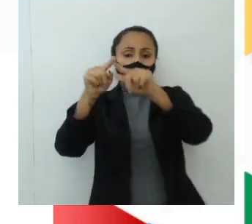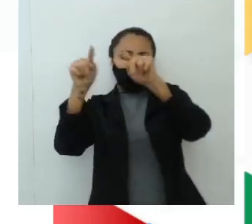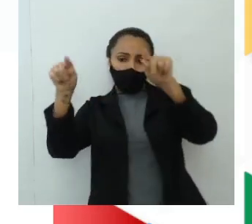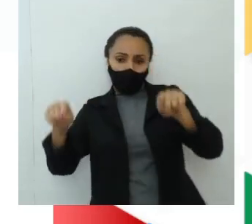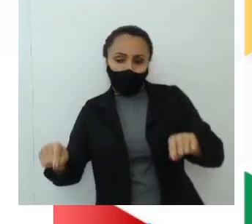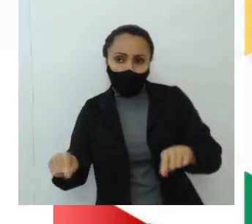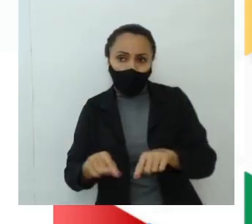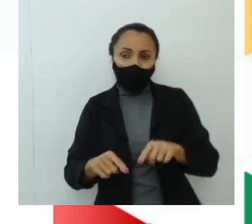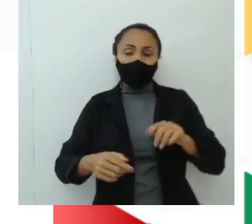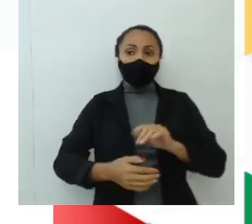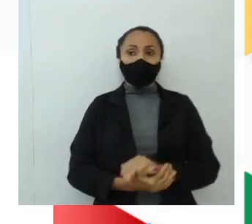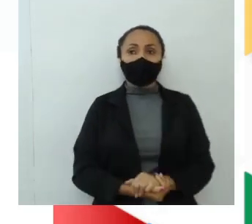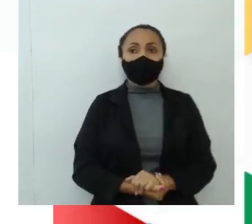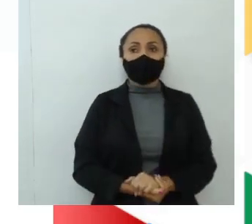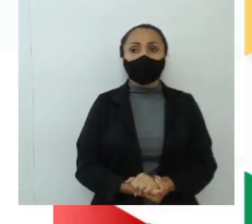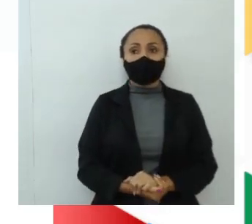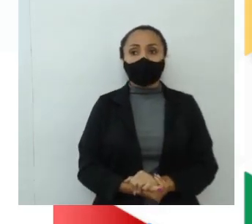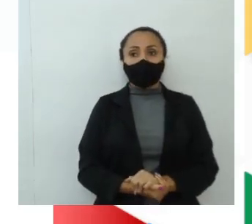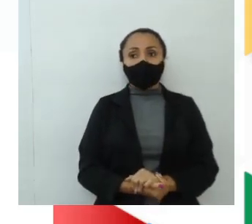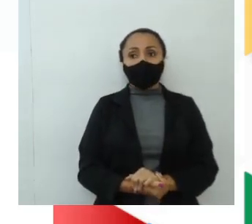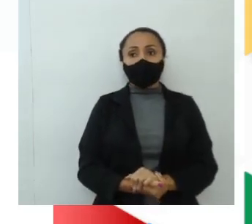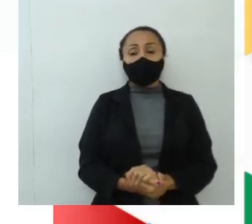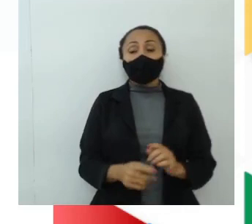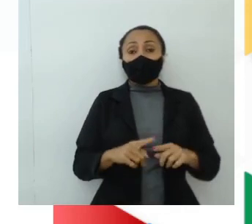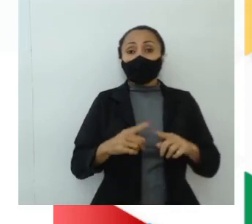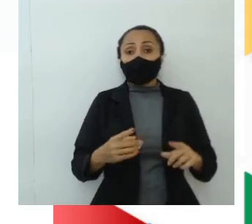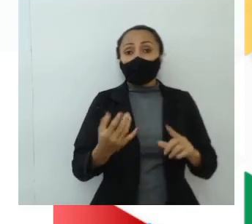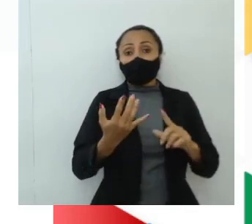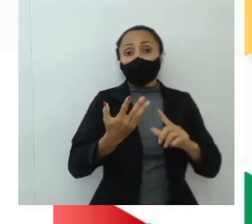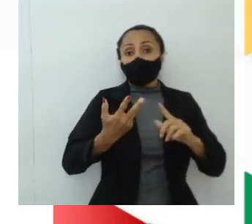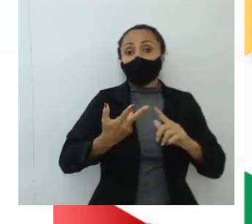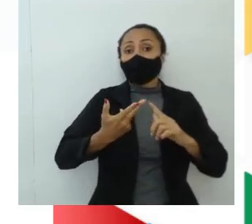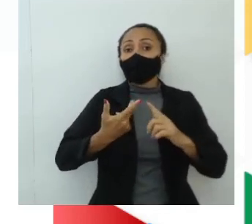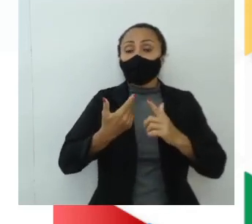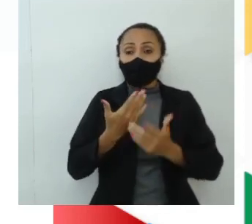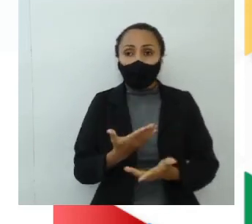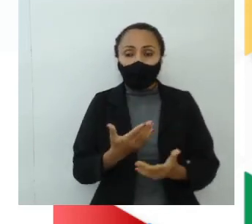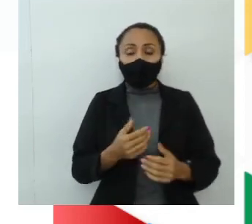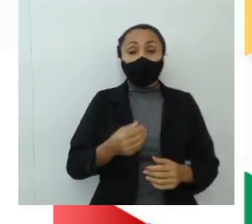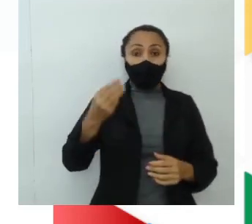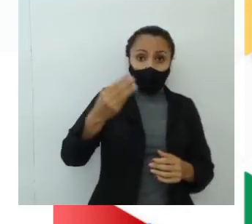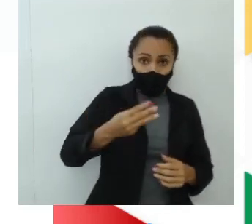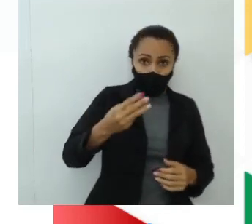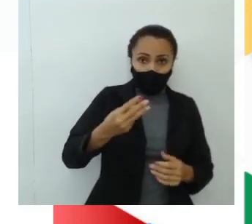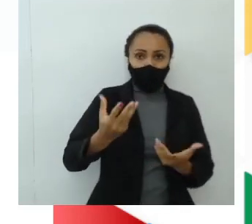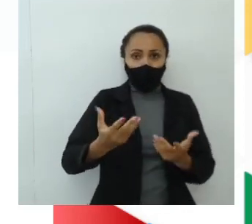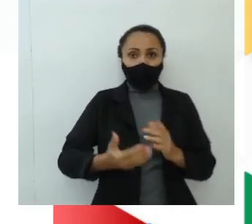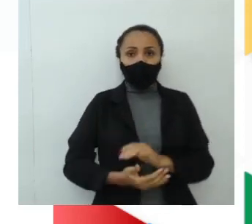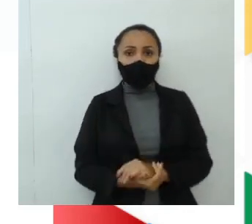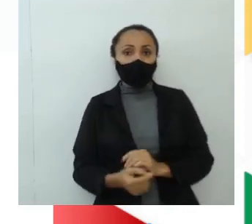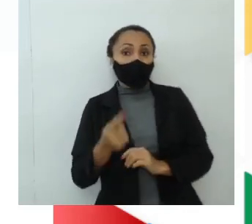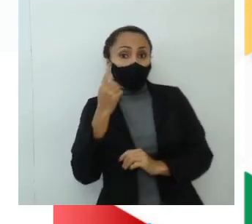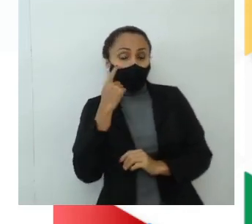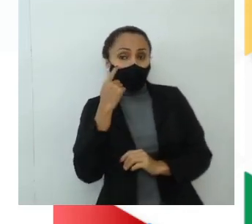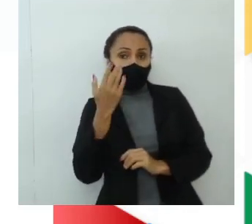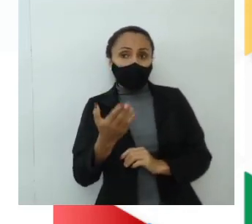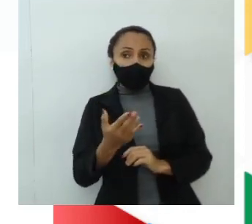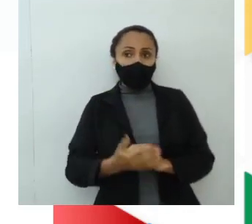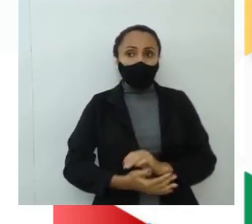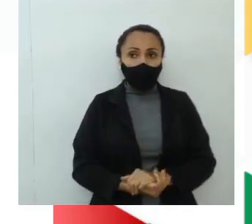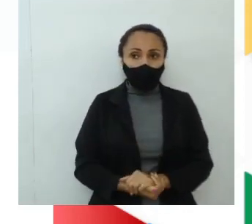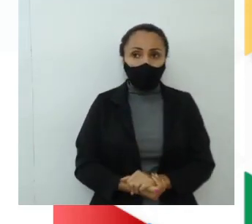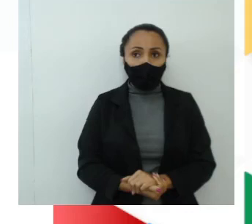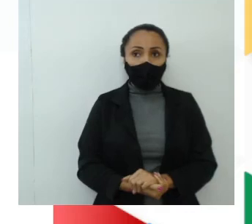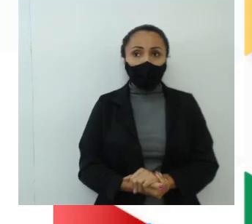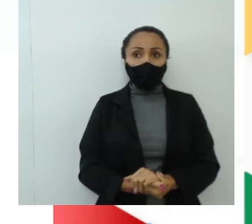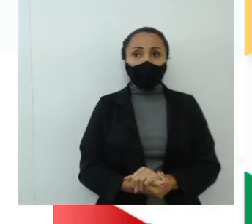Quantos quadradinhos aí você está contando para o lado do quadrado? 3, né? Observa, ó. 3 do